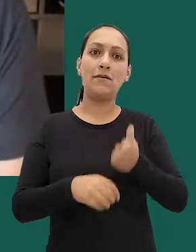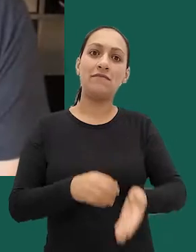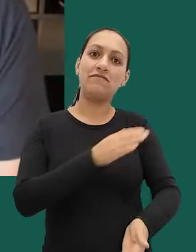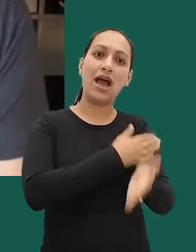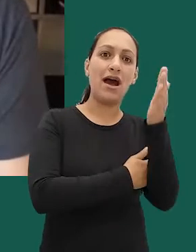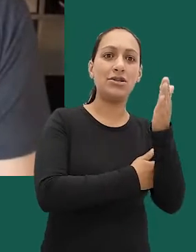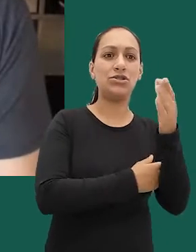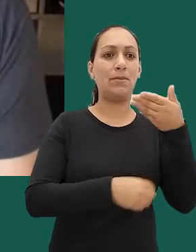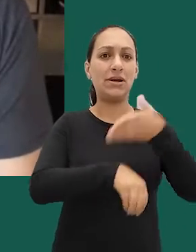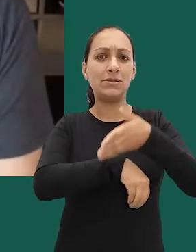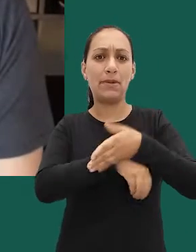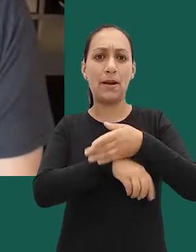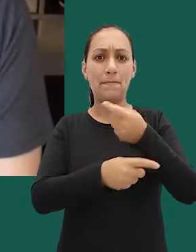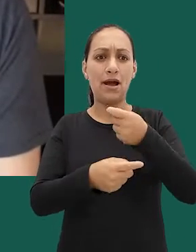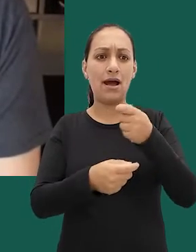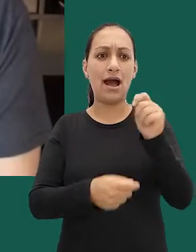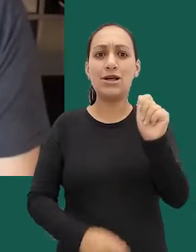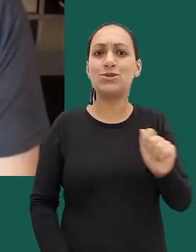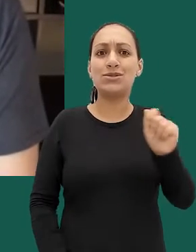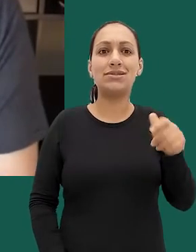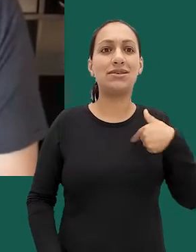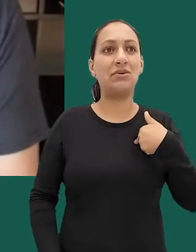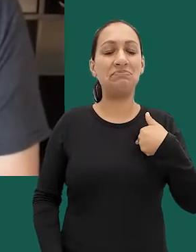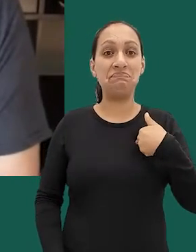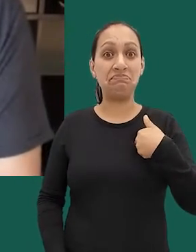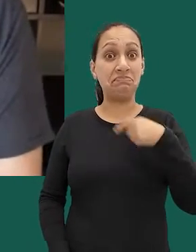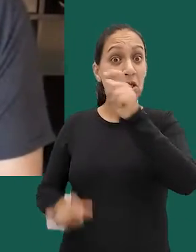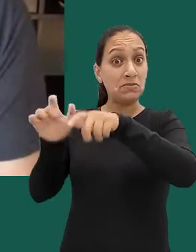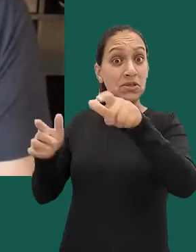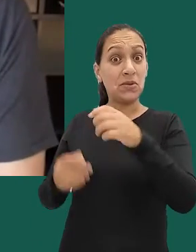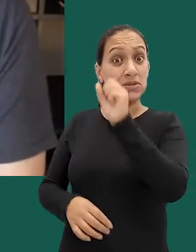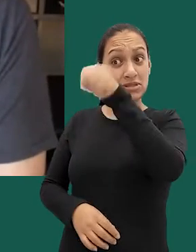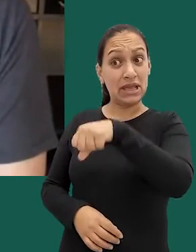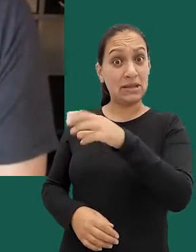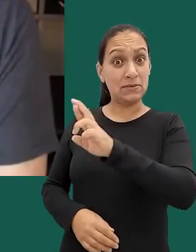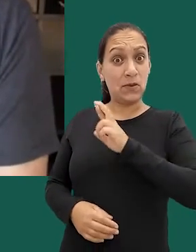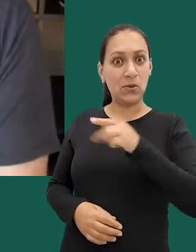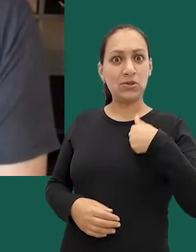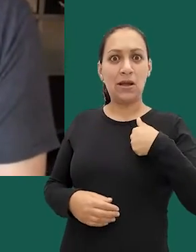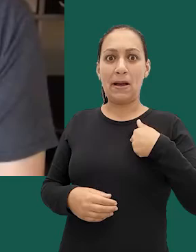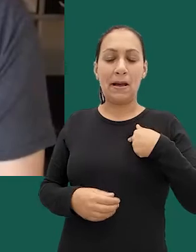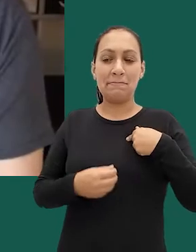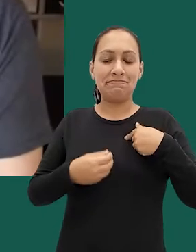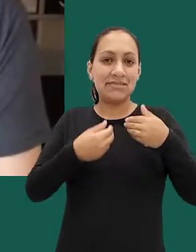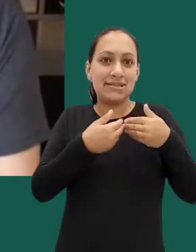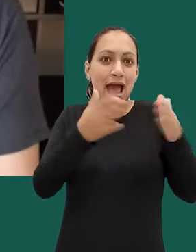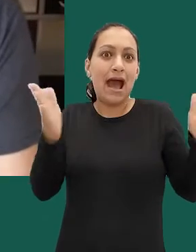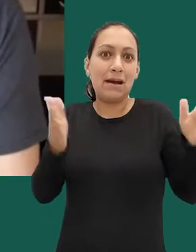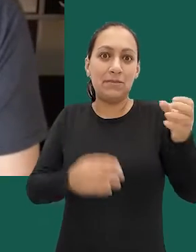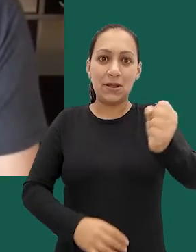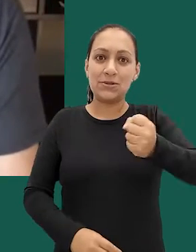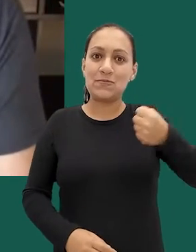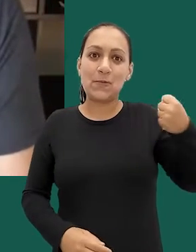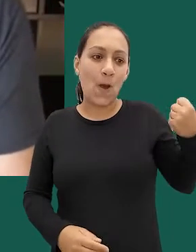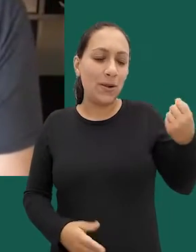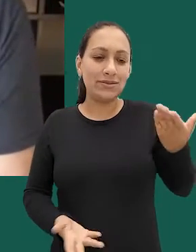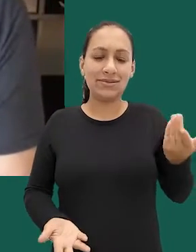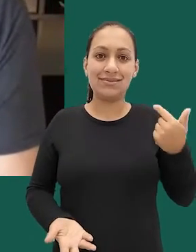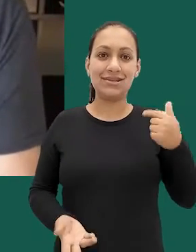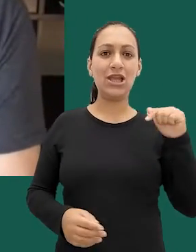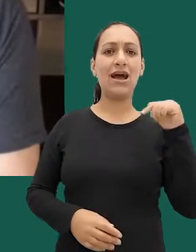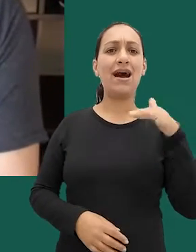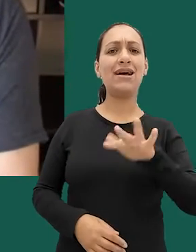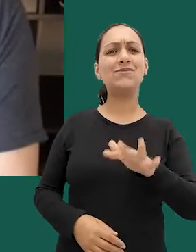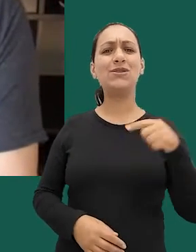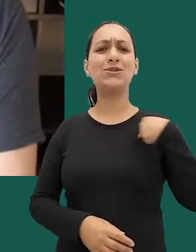não sei o quê. As pessoas dizem sim, quando a gente pede ajuda, é incrível, as portas se abrem. E a gente às vezes fica meio restrito,